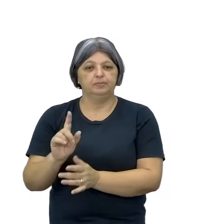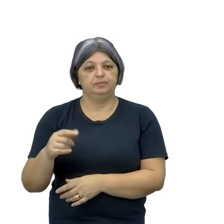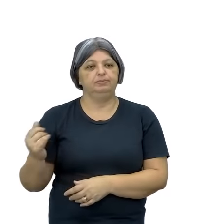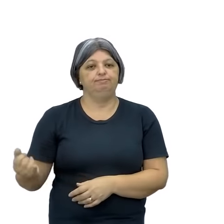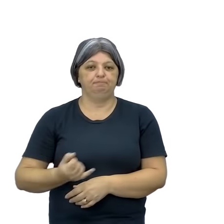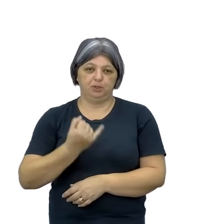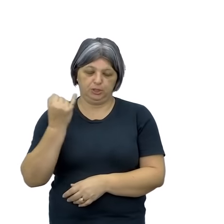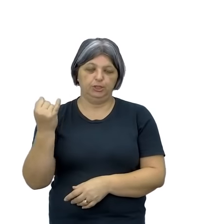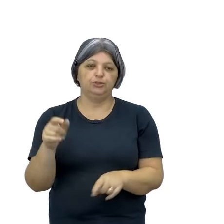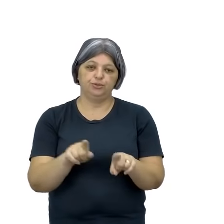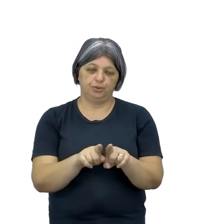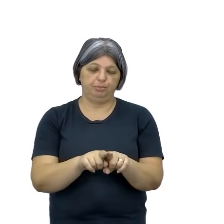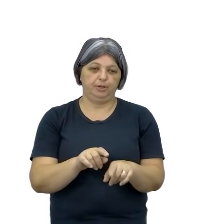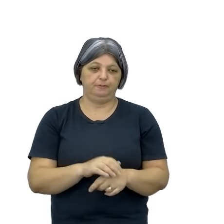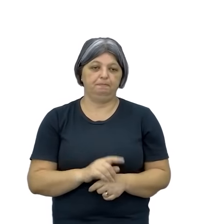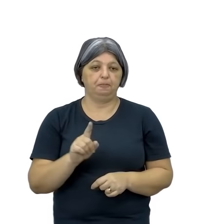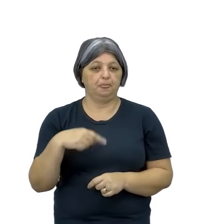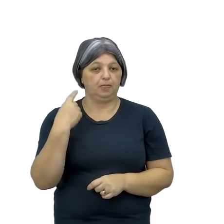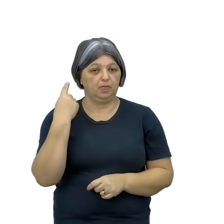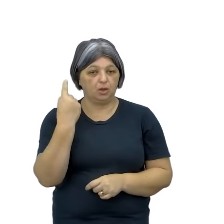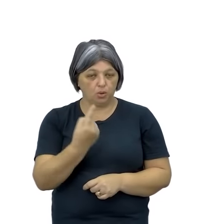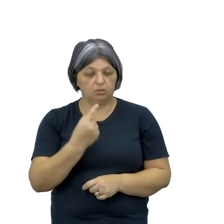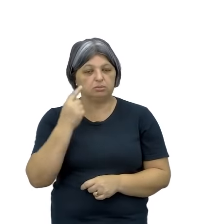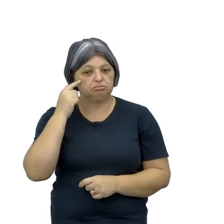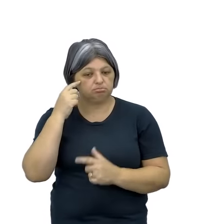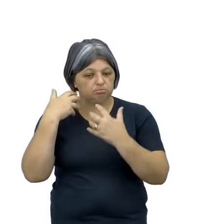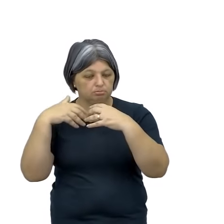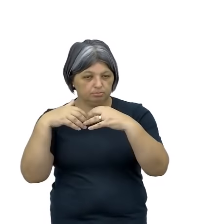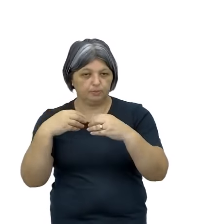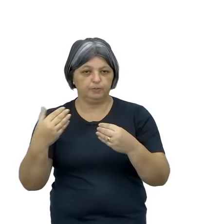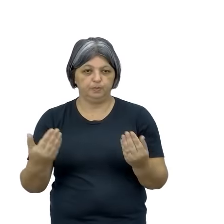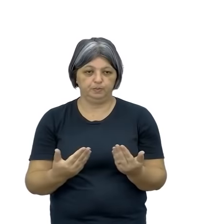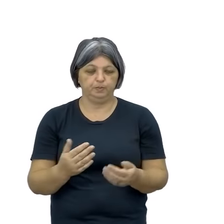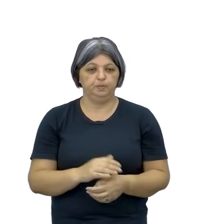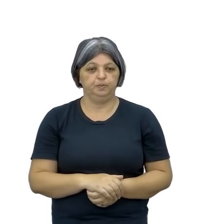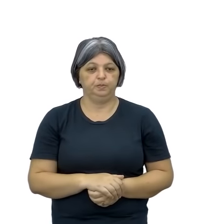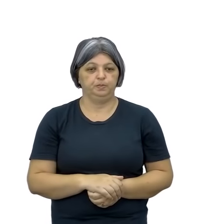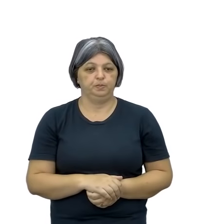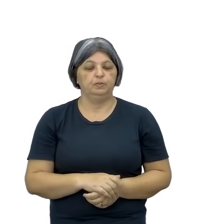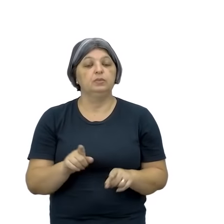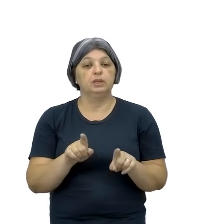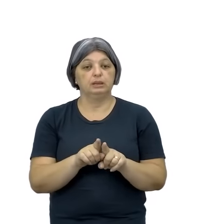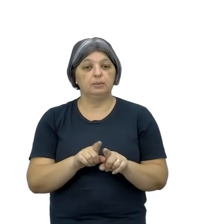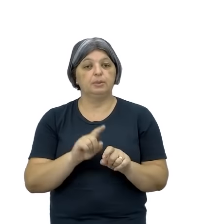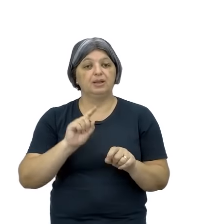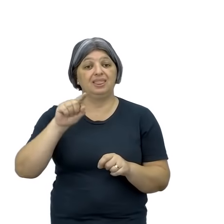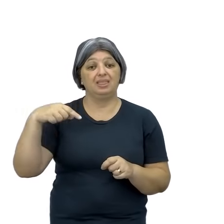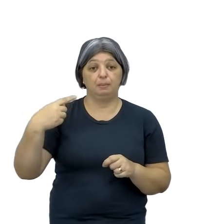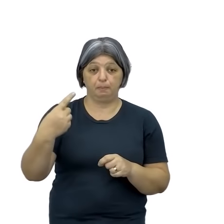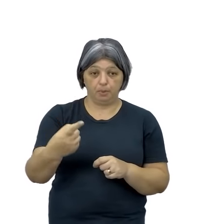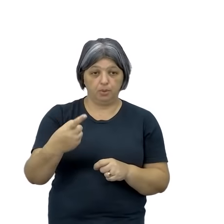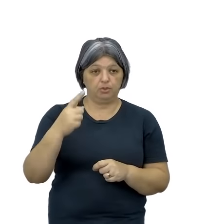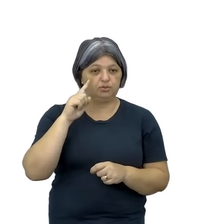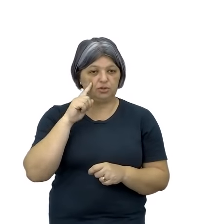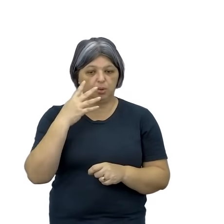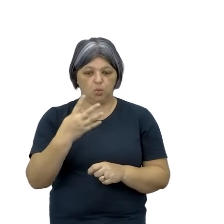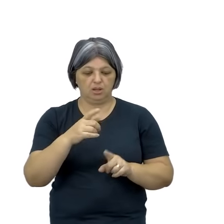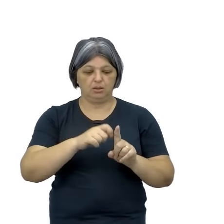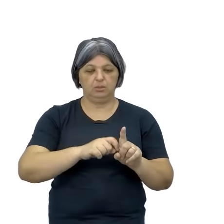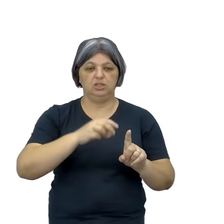importante também nós refletirmos nesse momento. Há também a questão depois do dia 4 de março, nós